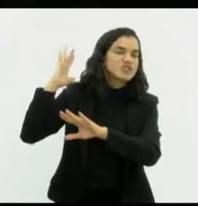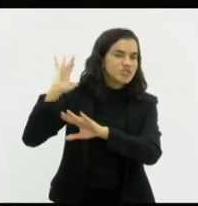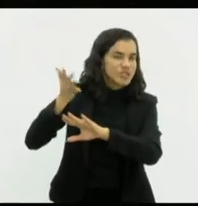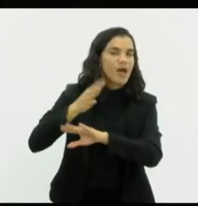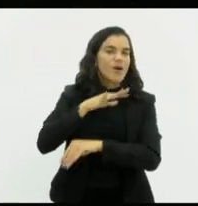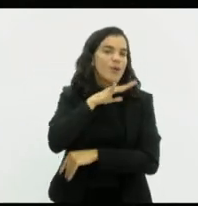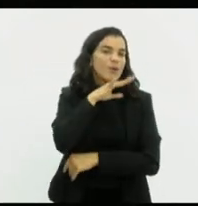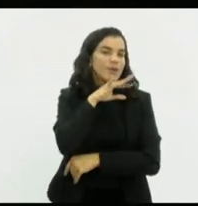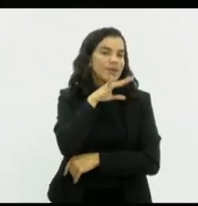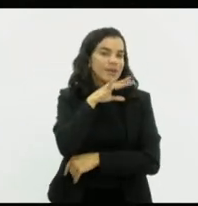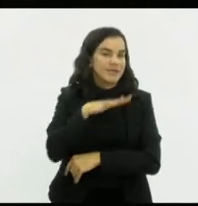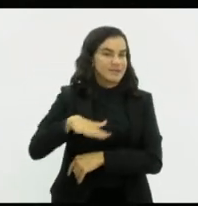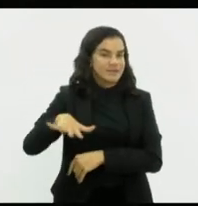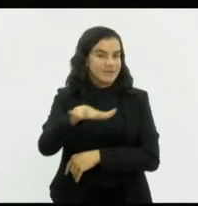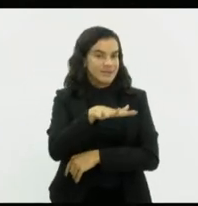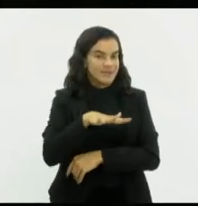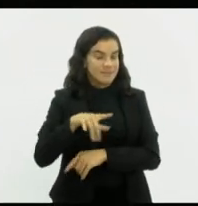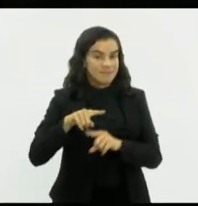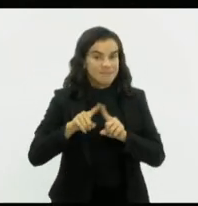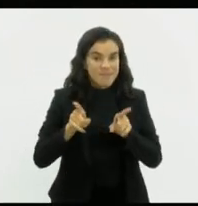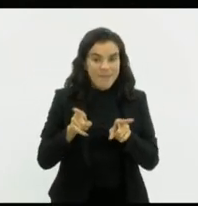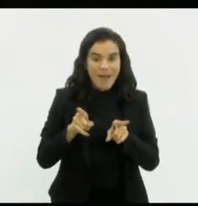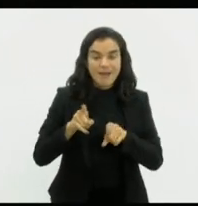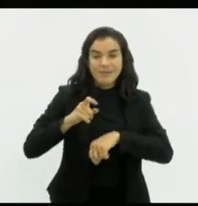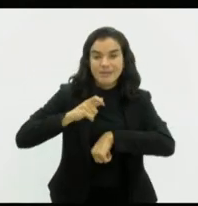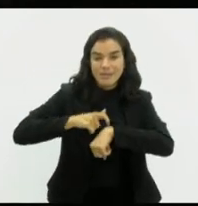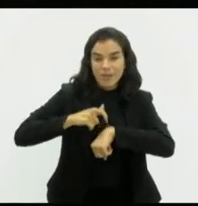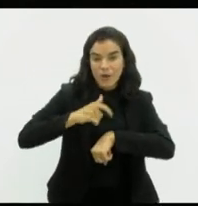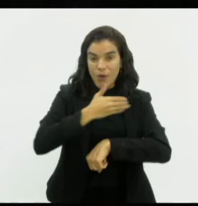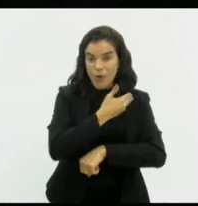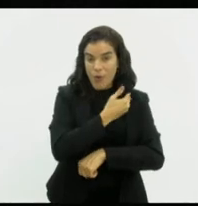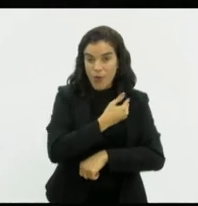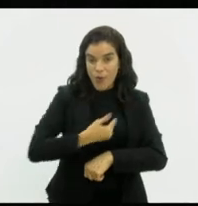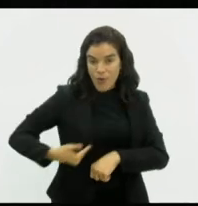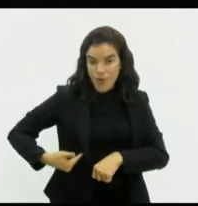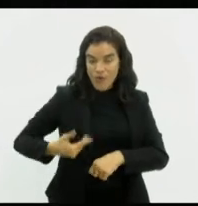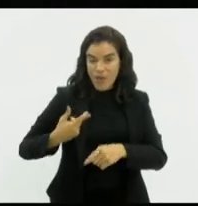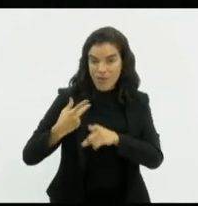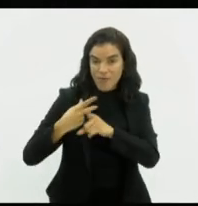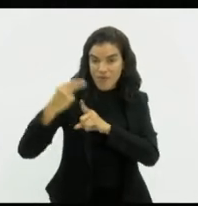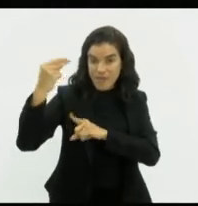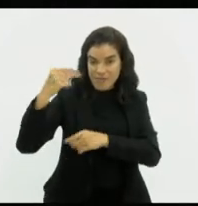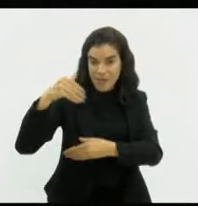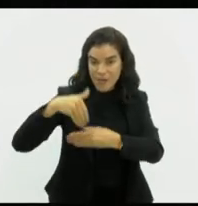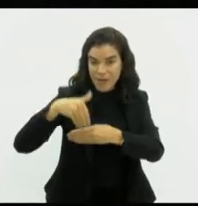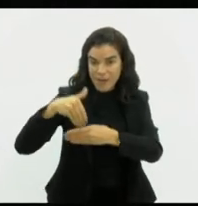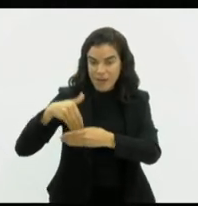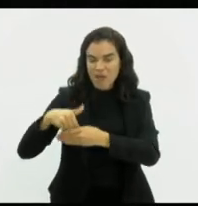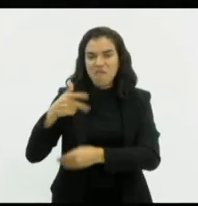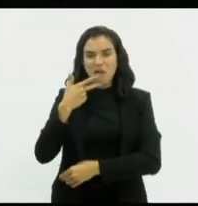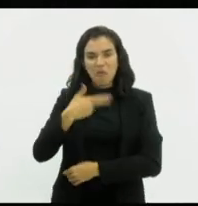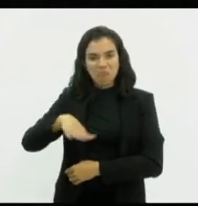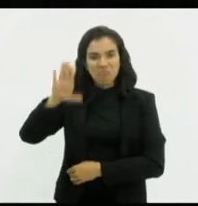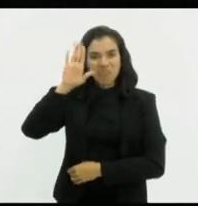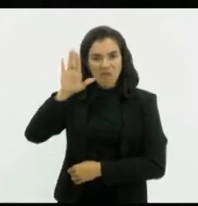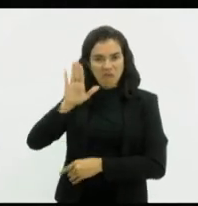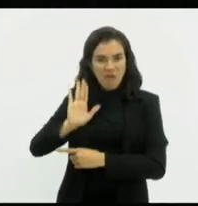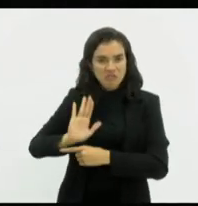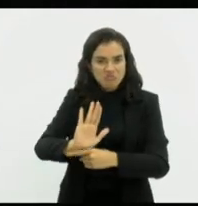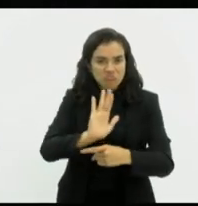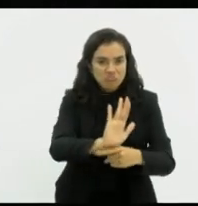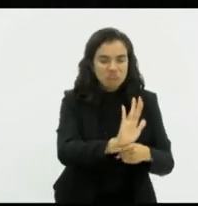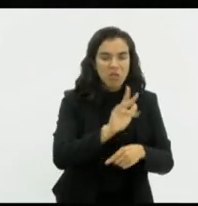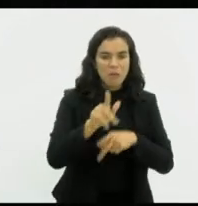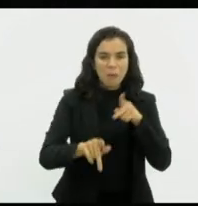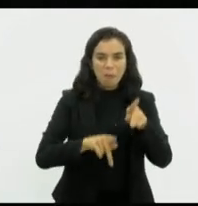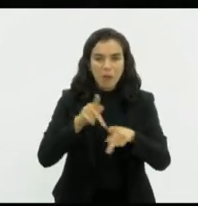Paulo. Mas, a partir do momento que o governo que ganhou as últimas eleições disse que ia se colocar à disposição de atender a